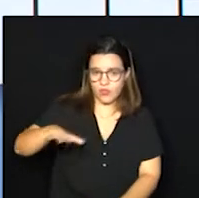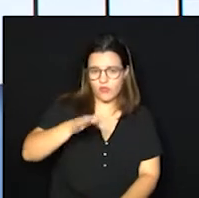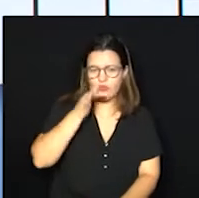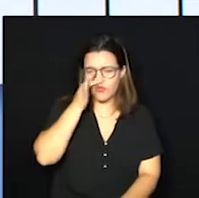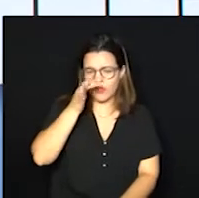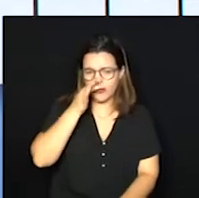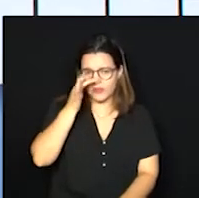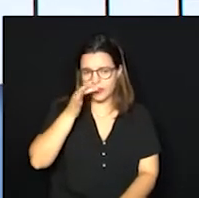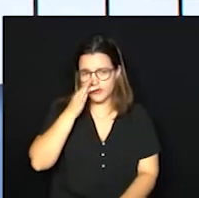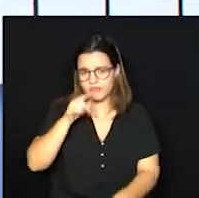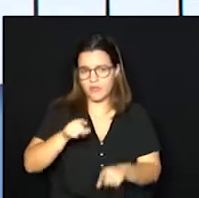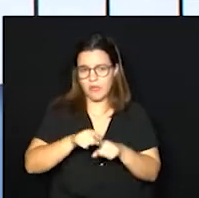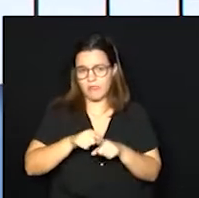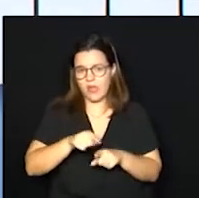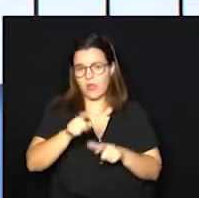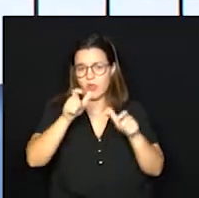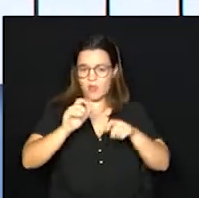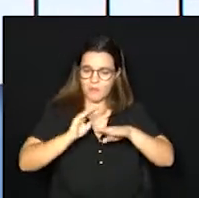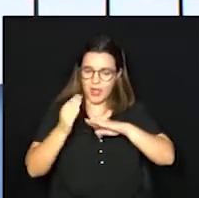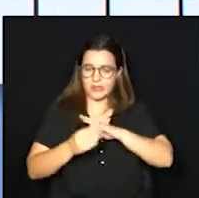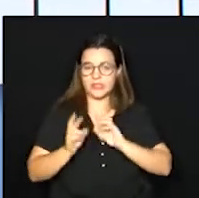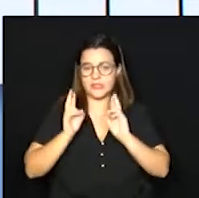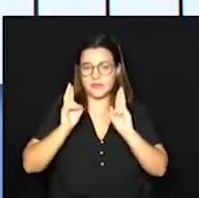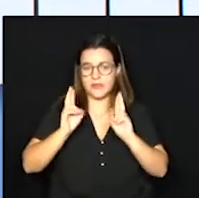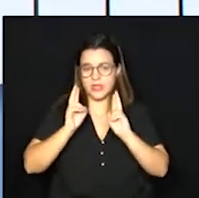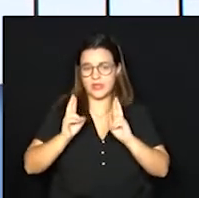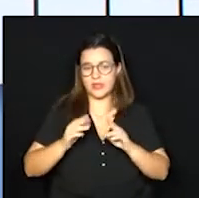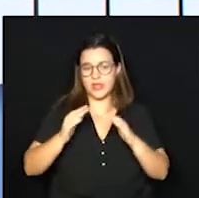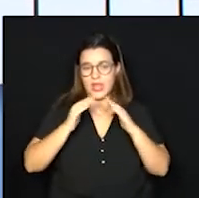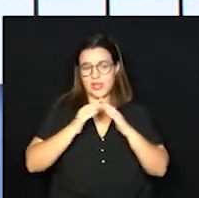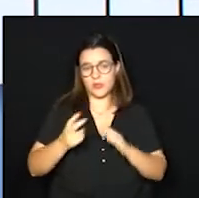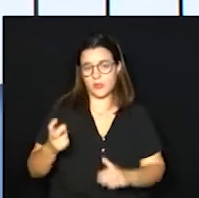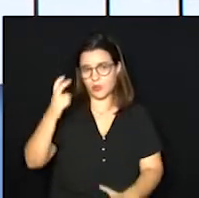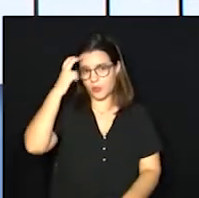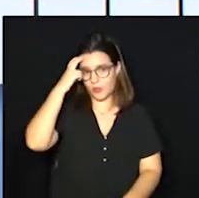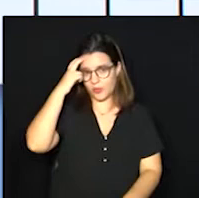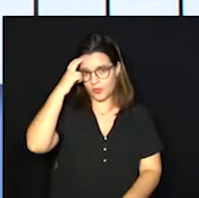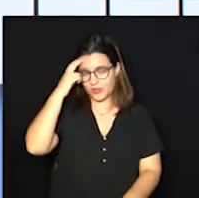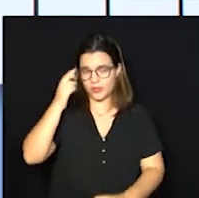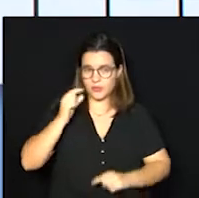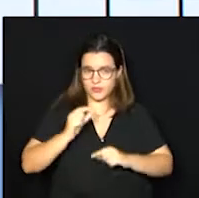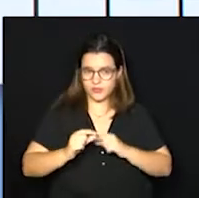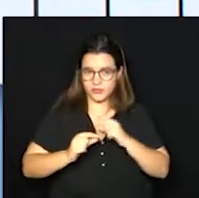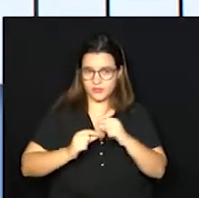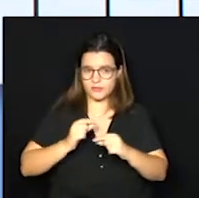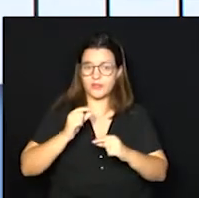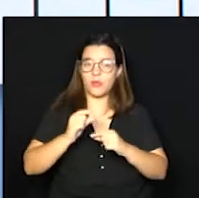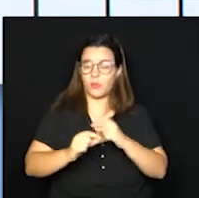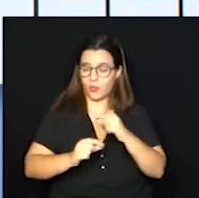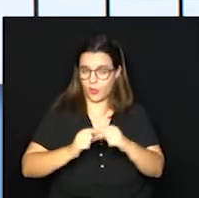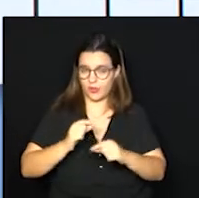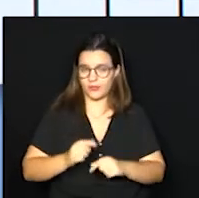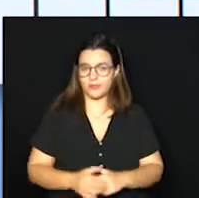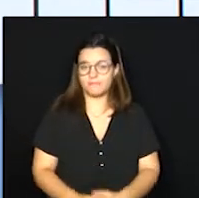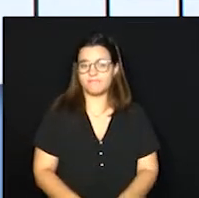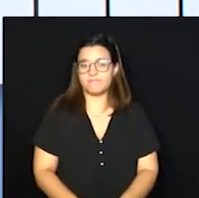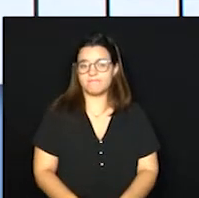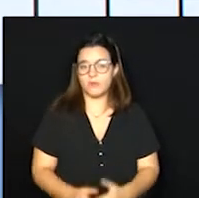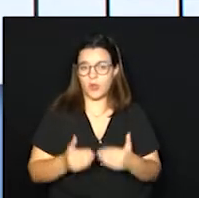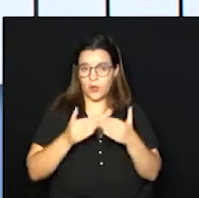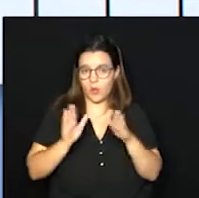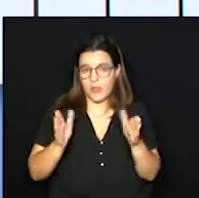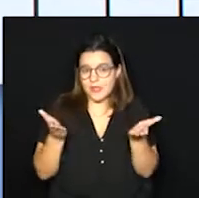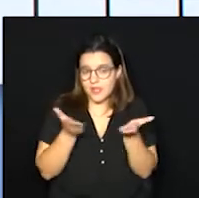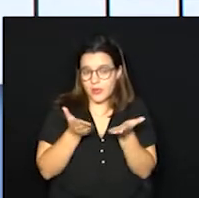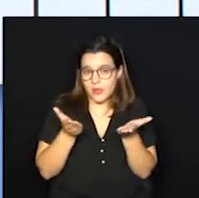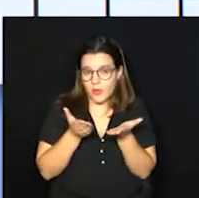também o da Vila Esperança, as casas de cultura vão retomar paulatinamente aí essa abertura a partir de